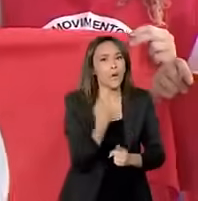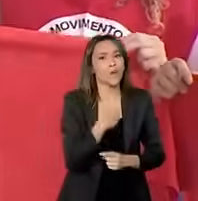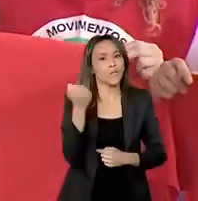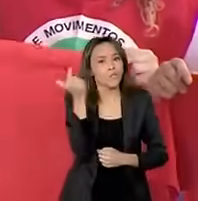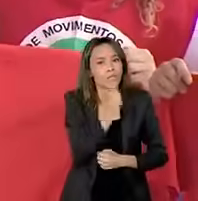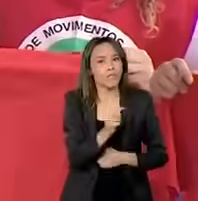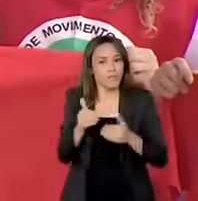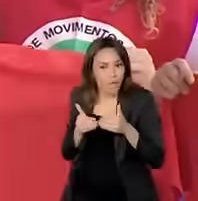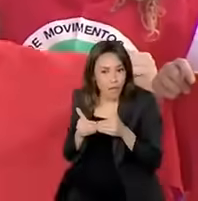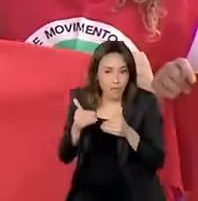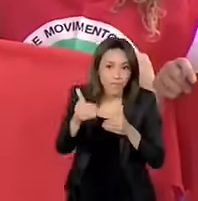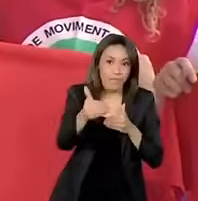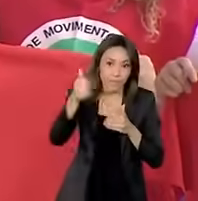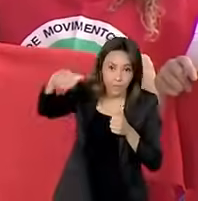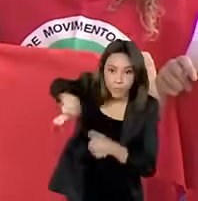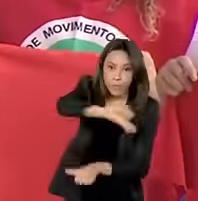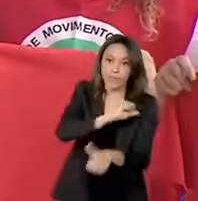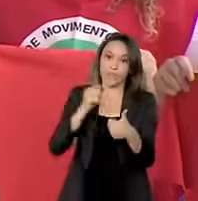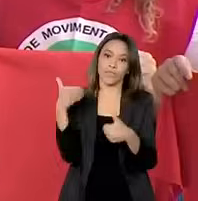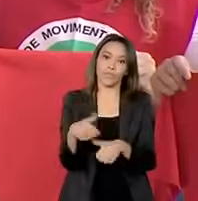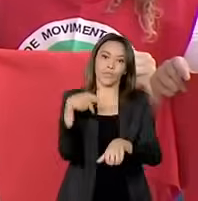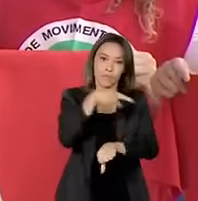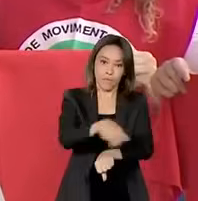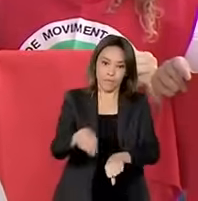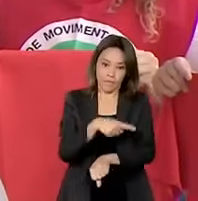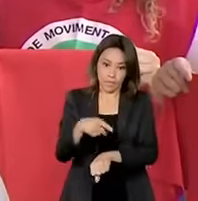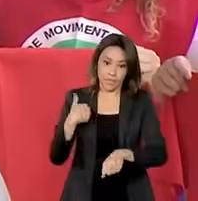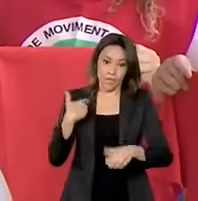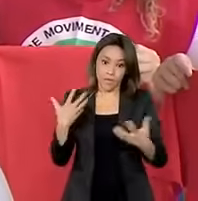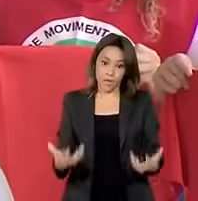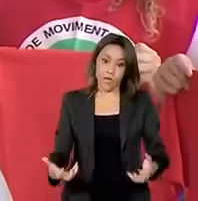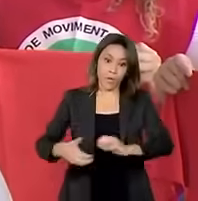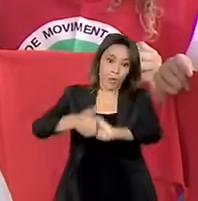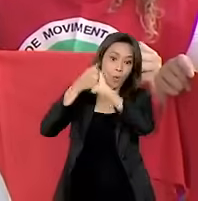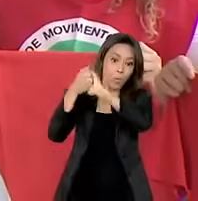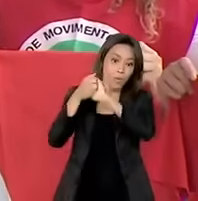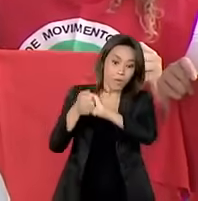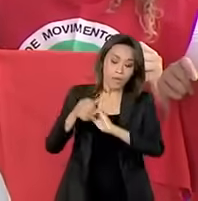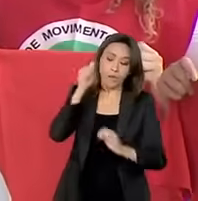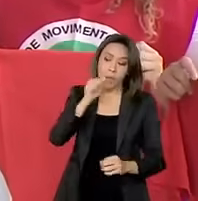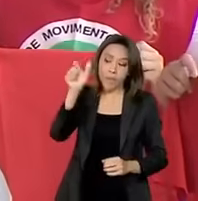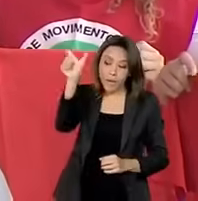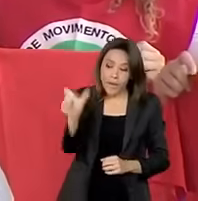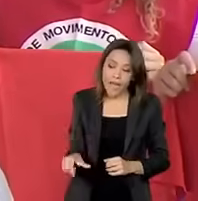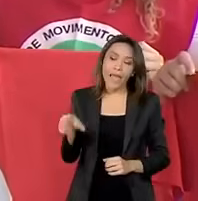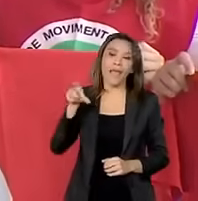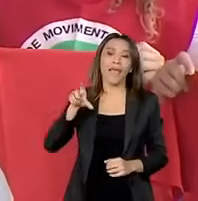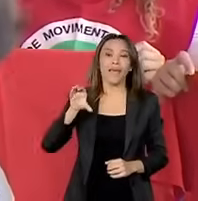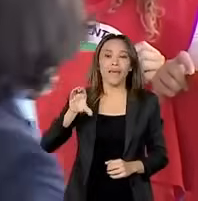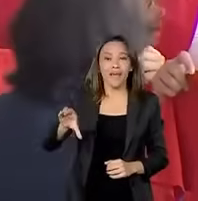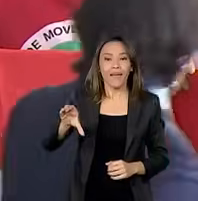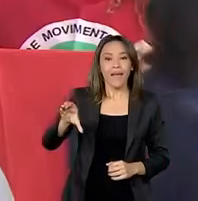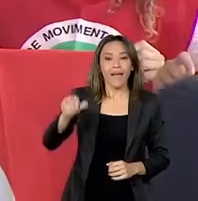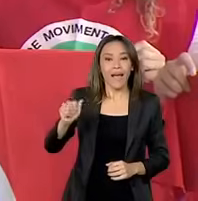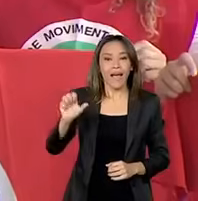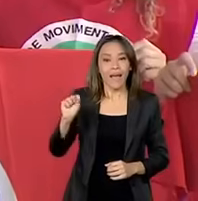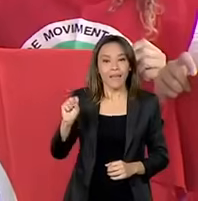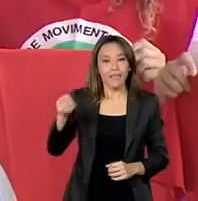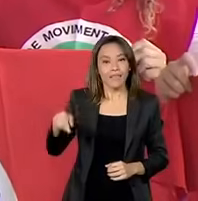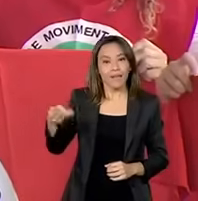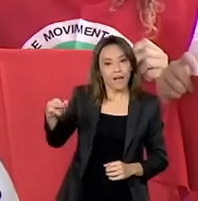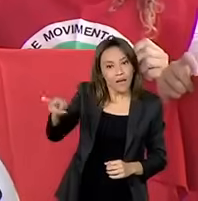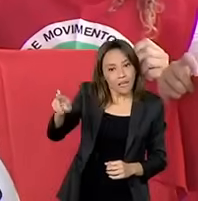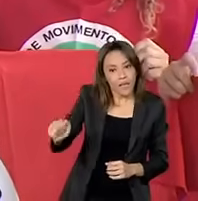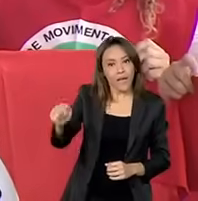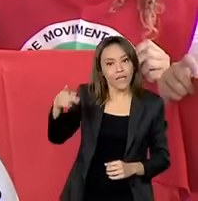desse país. Queria aproveitar aqui, cumprimentar a Cassandra, que tem feito a ponta, e toda a equipe dela tem trabalhado firme